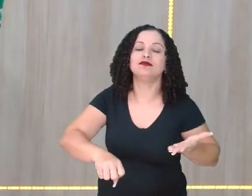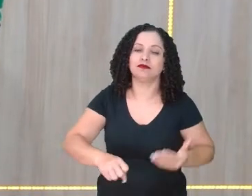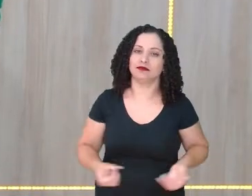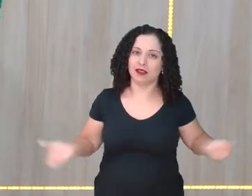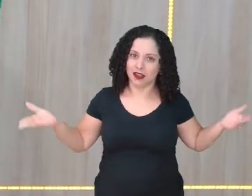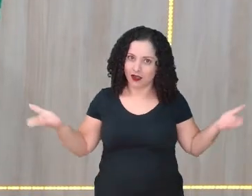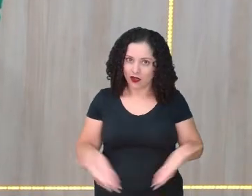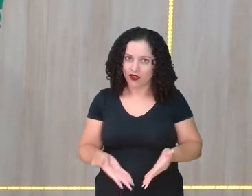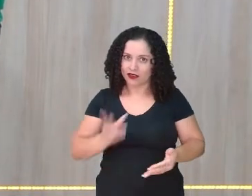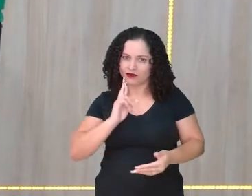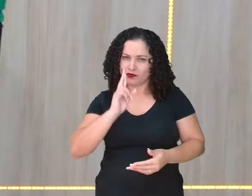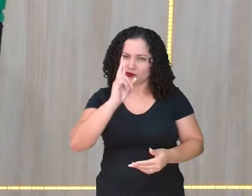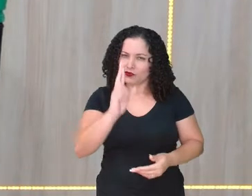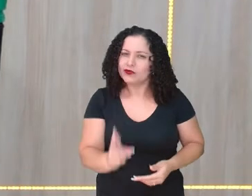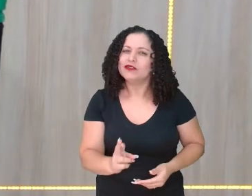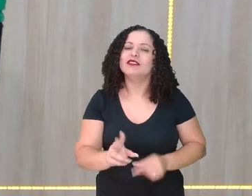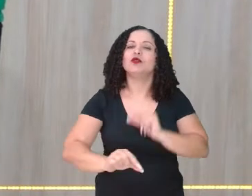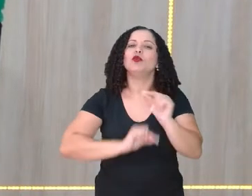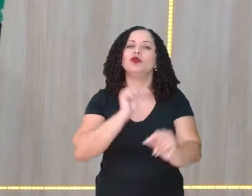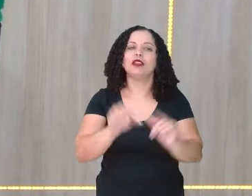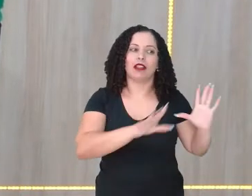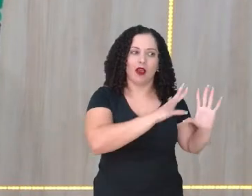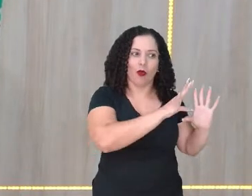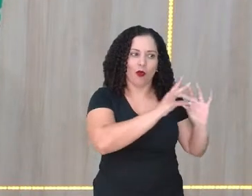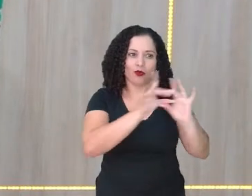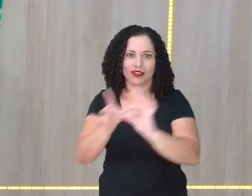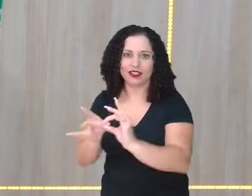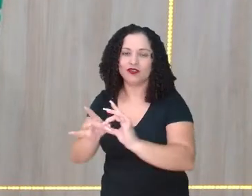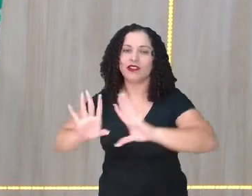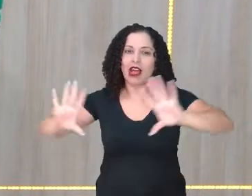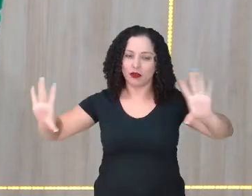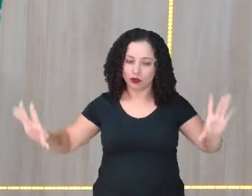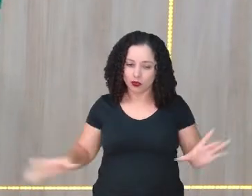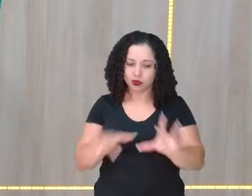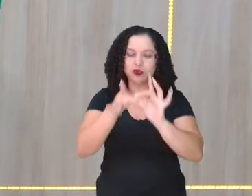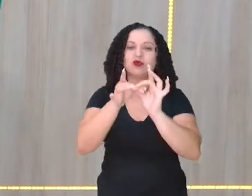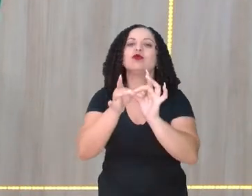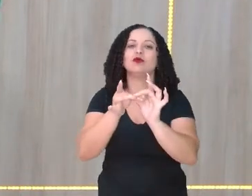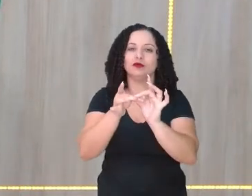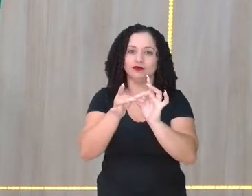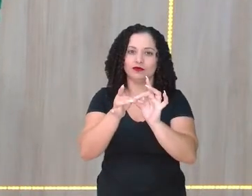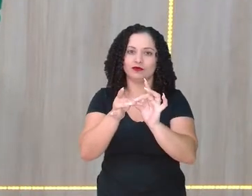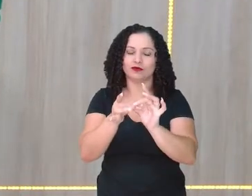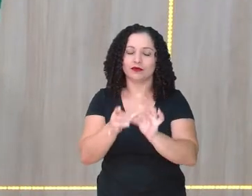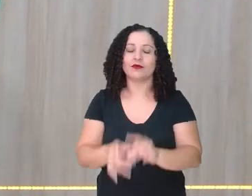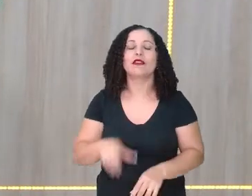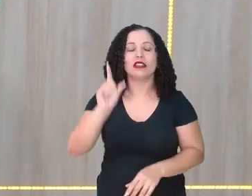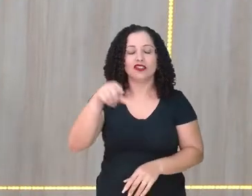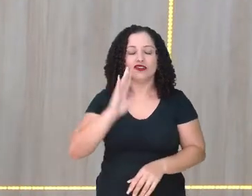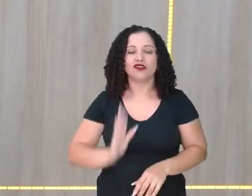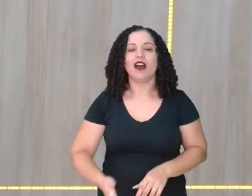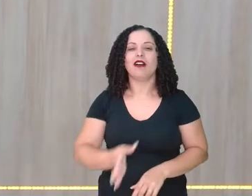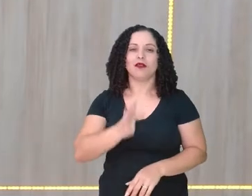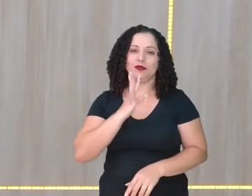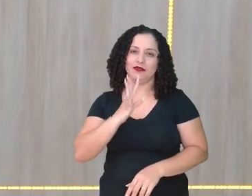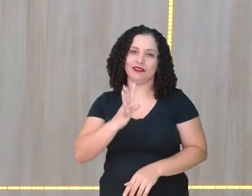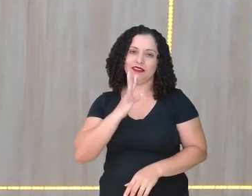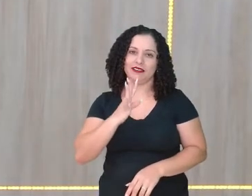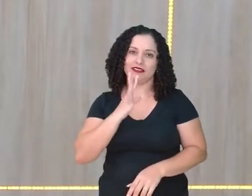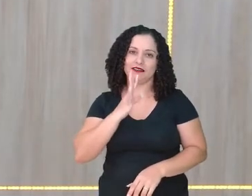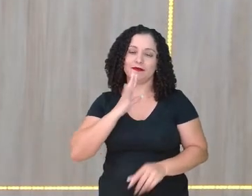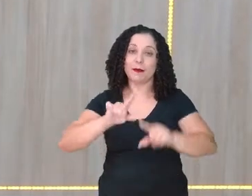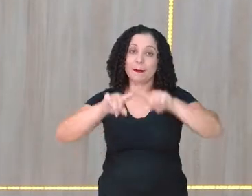você, está bem contextualizado, está bem intuitivo, né? Você já sabe que é assim que fala. Contudo,